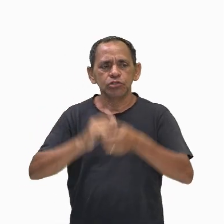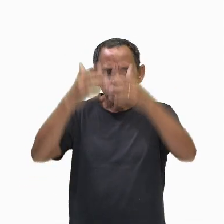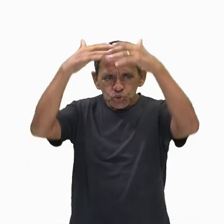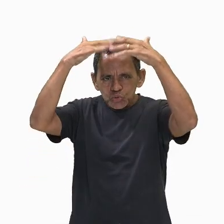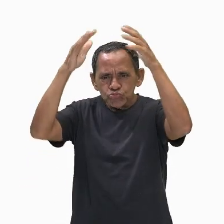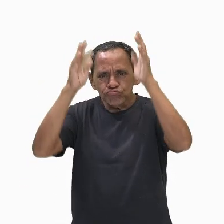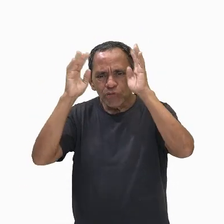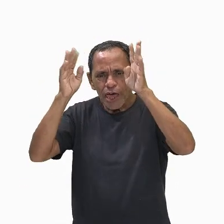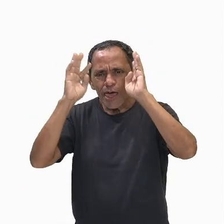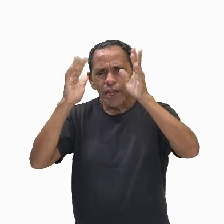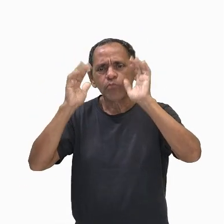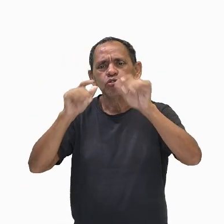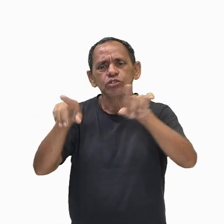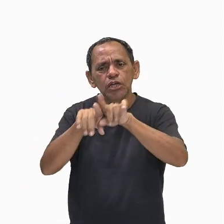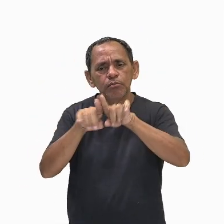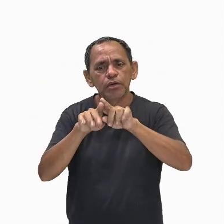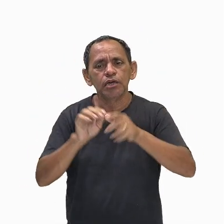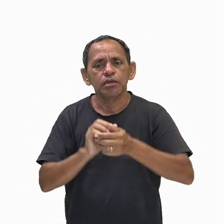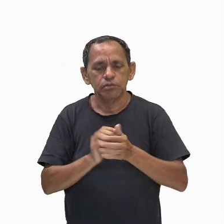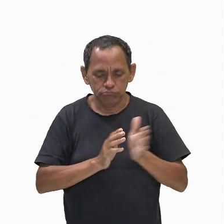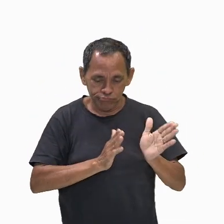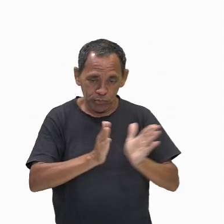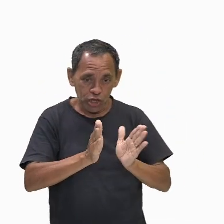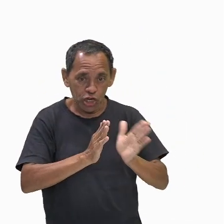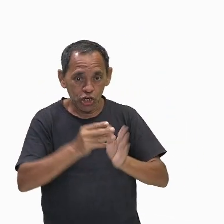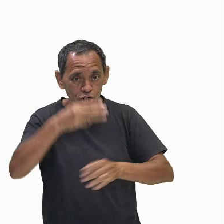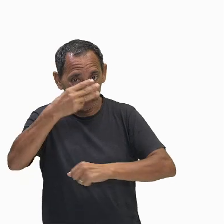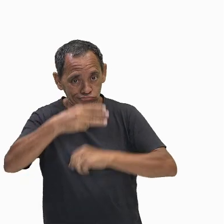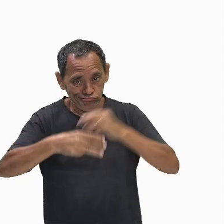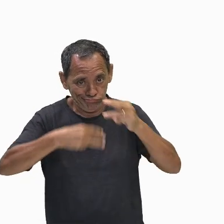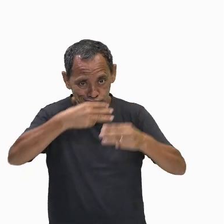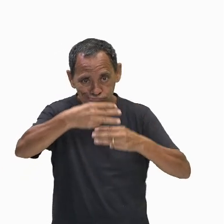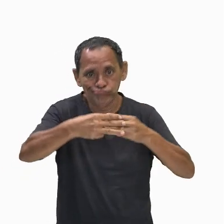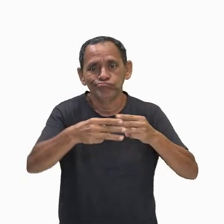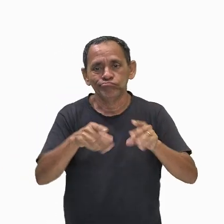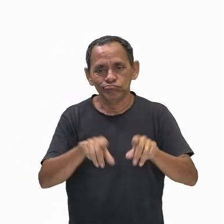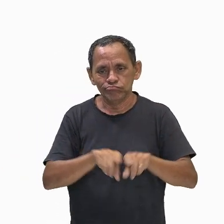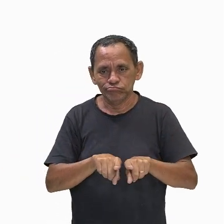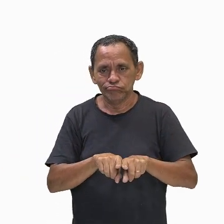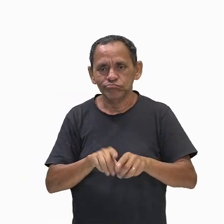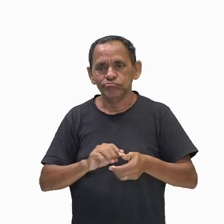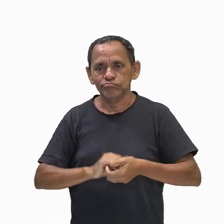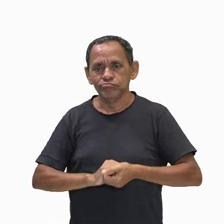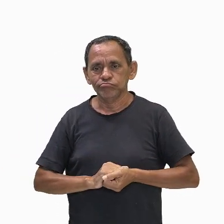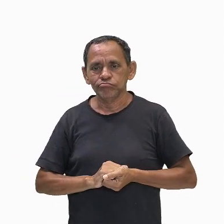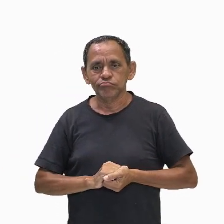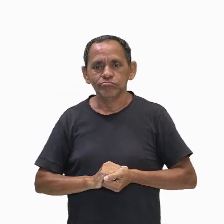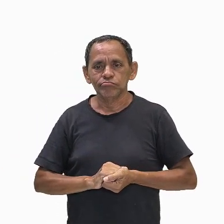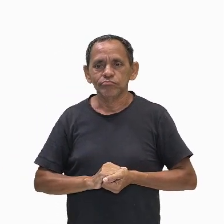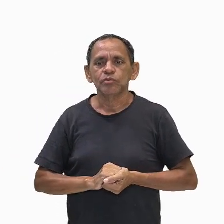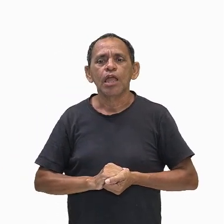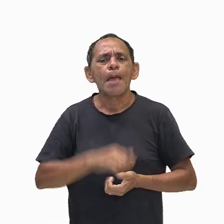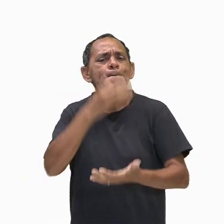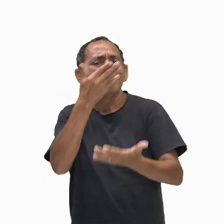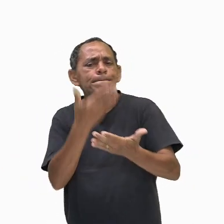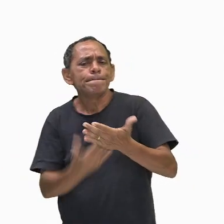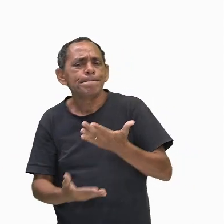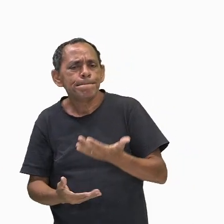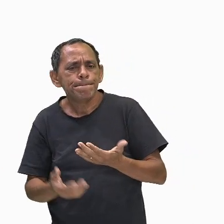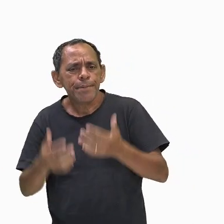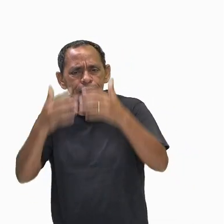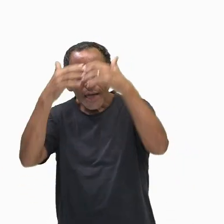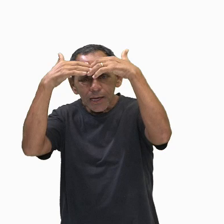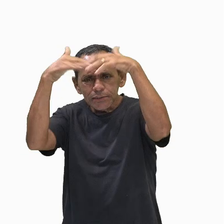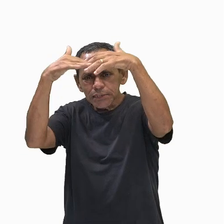específico, durante o primeiro trimestre da gravidez. A SAF pode causar déficits cognitivos, comportamentais